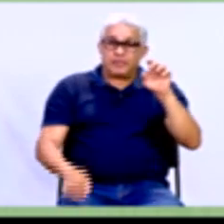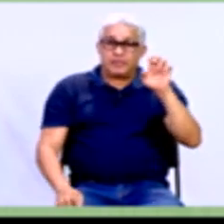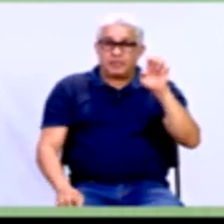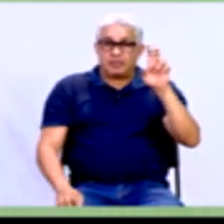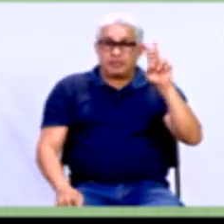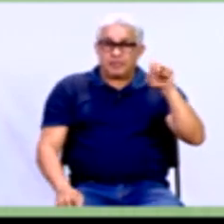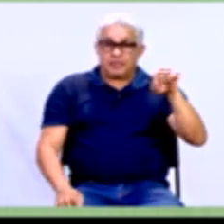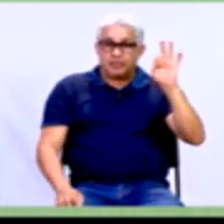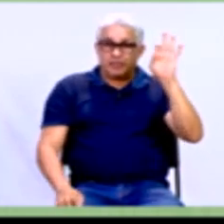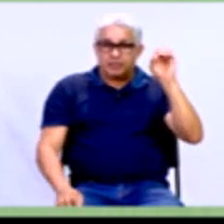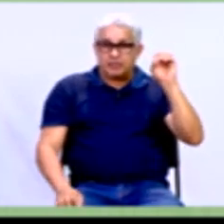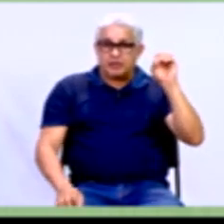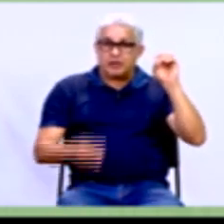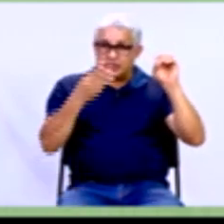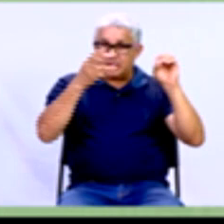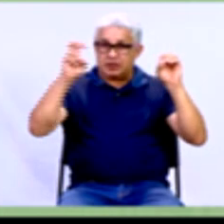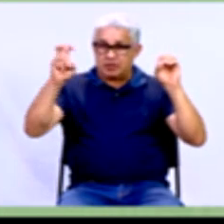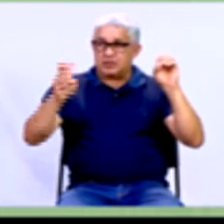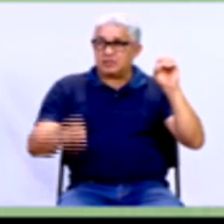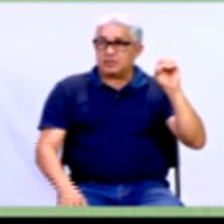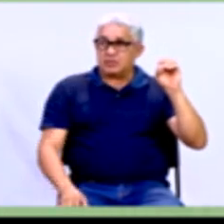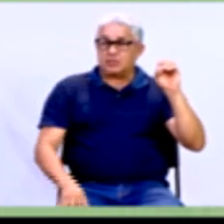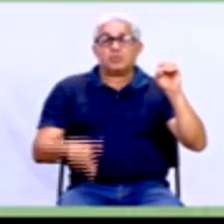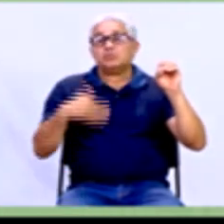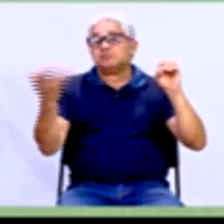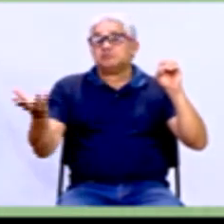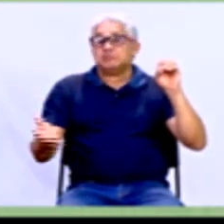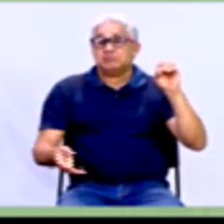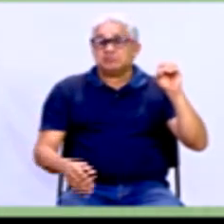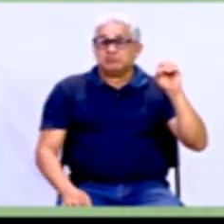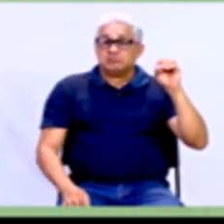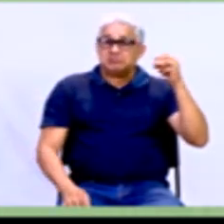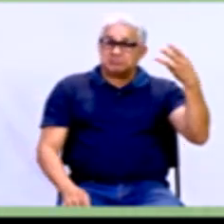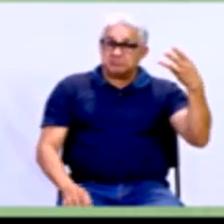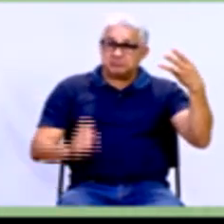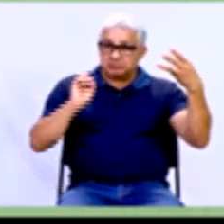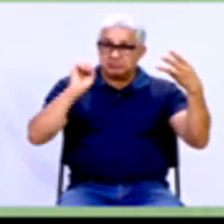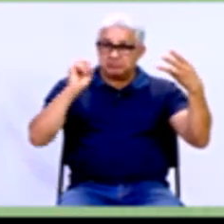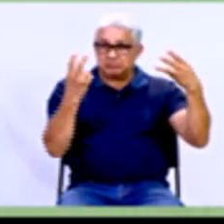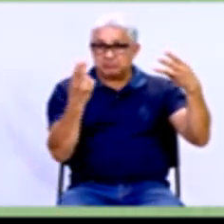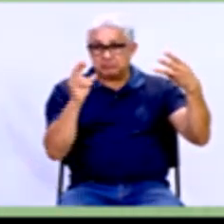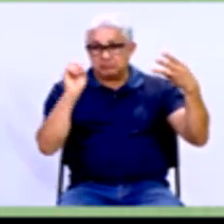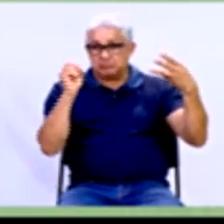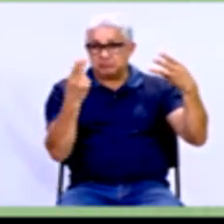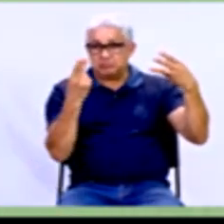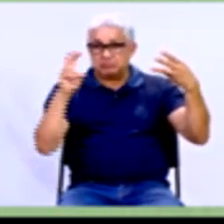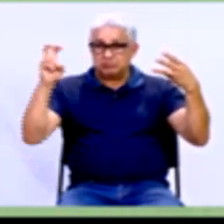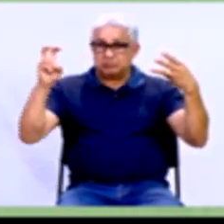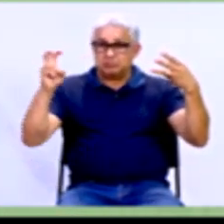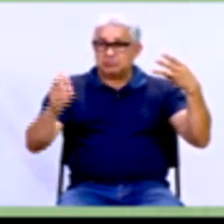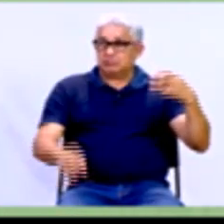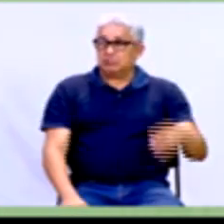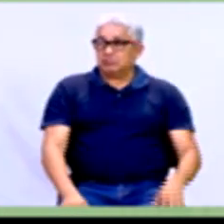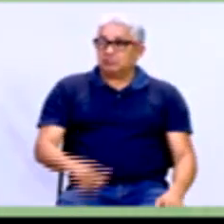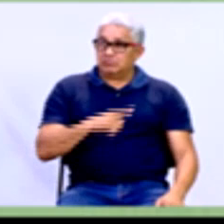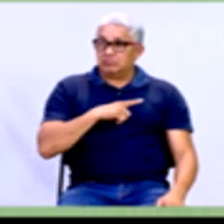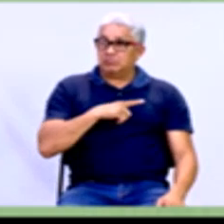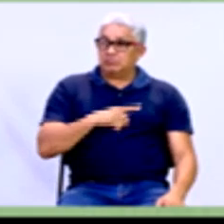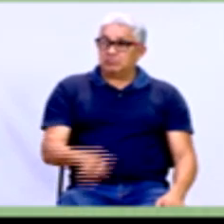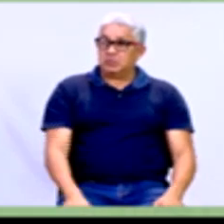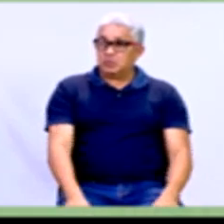o 3 e o 5. Eu quero saber qual é a probabilidade de dar um 3 ou um 5. A gente tem